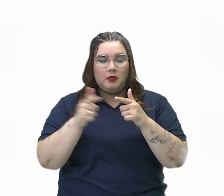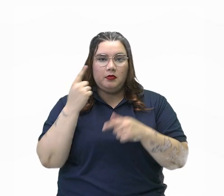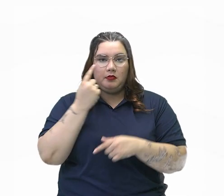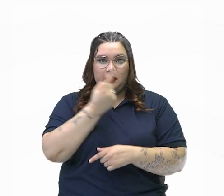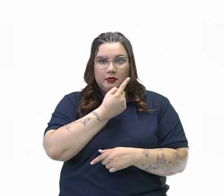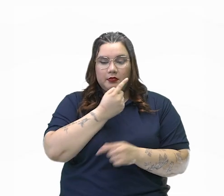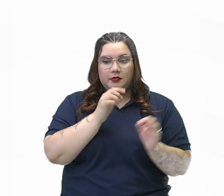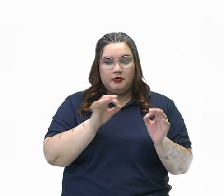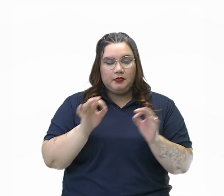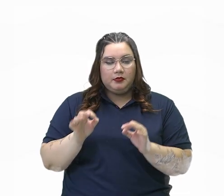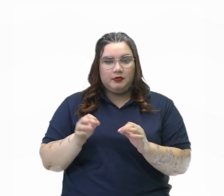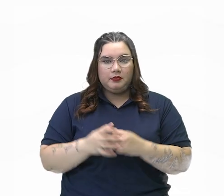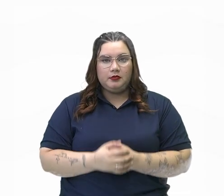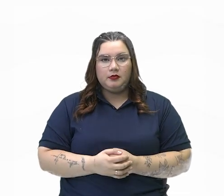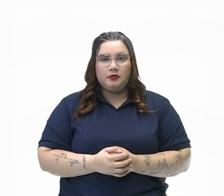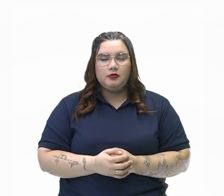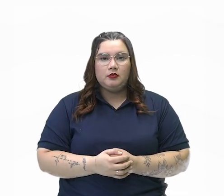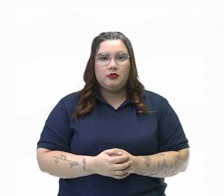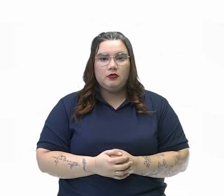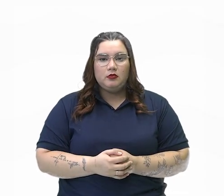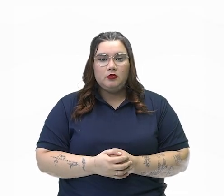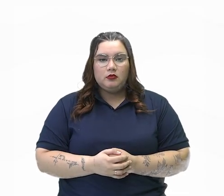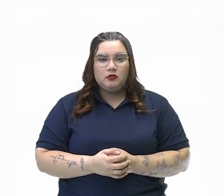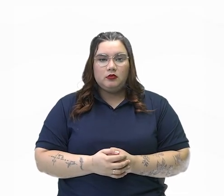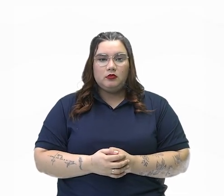de ametropias.